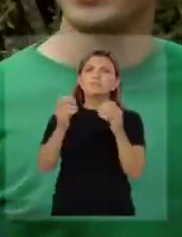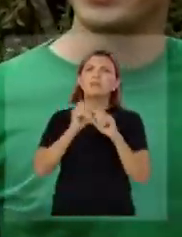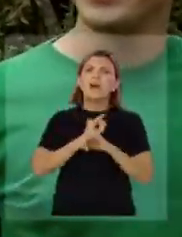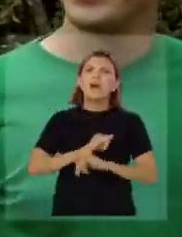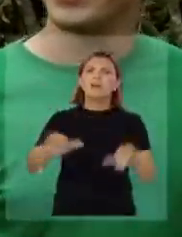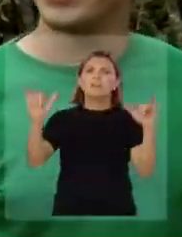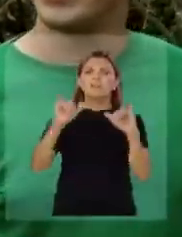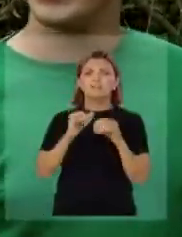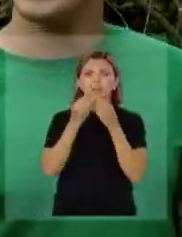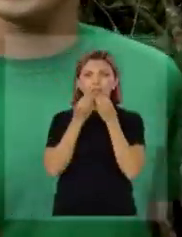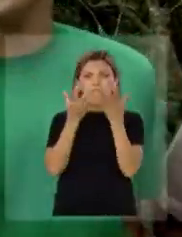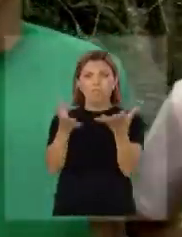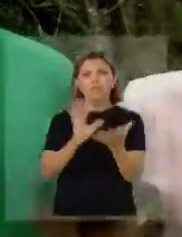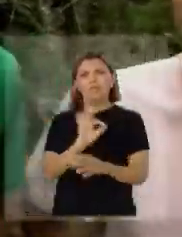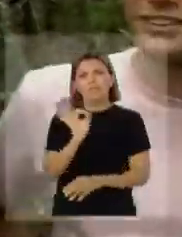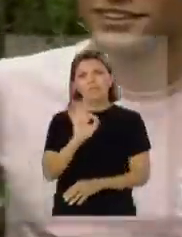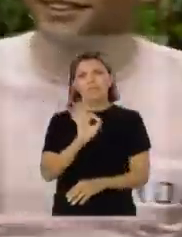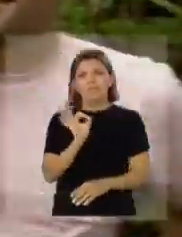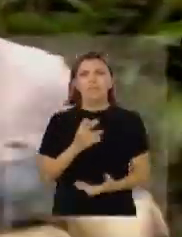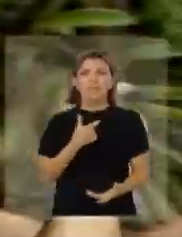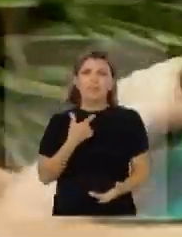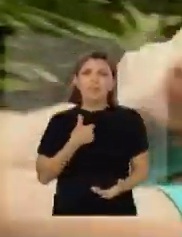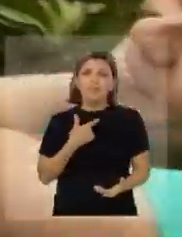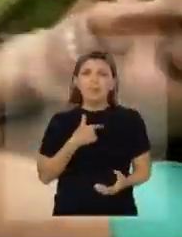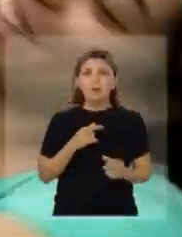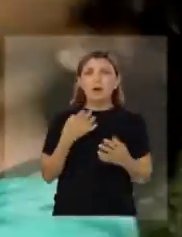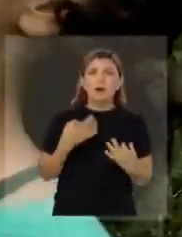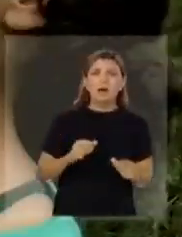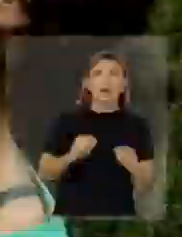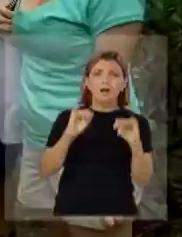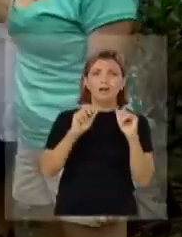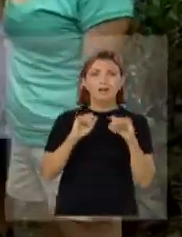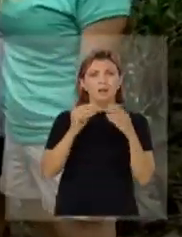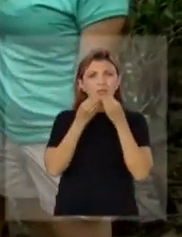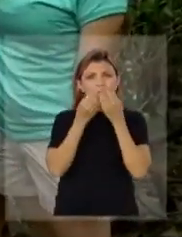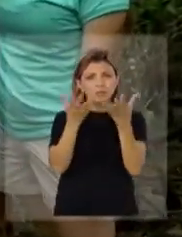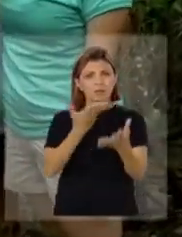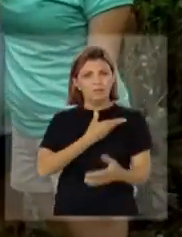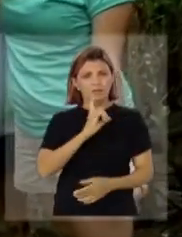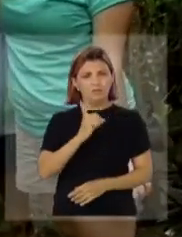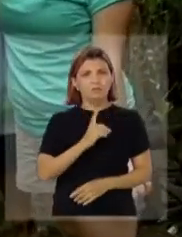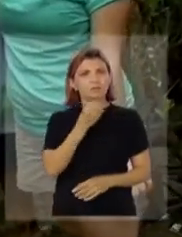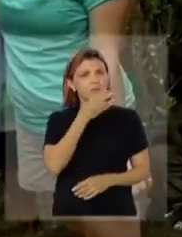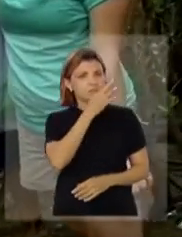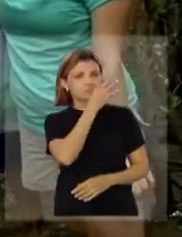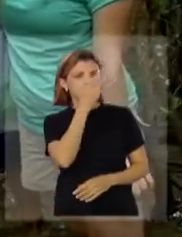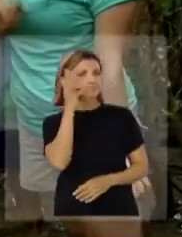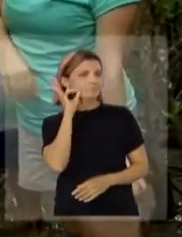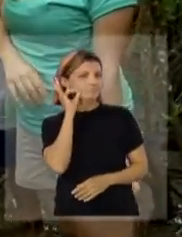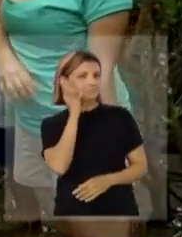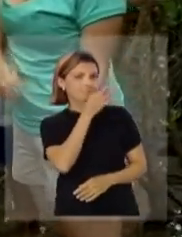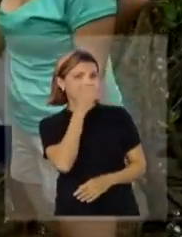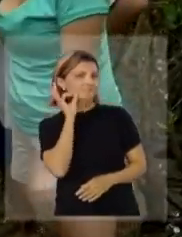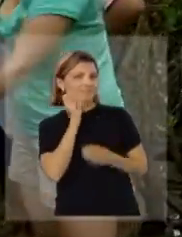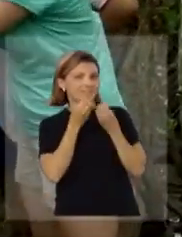pra ninguém. Pode ficar episódio ridículo. Não, pode deixar. E só pra ficar no tema boca de siri.